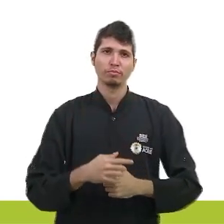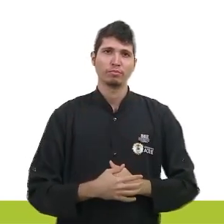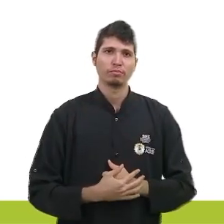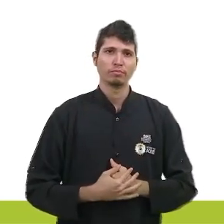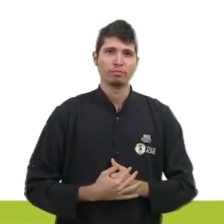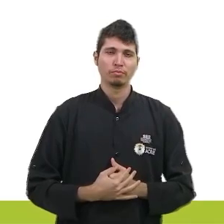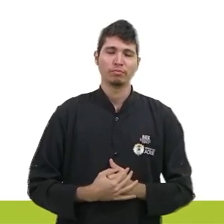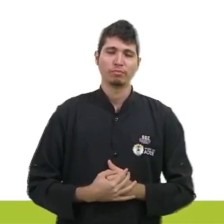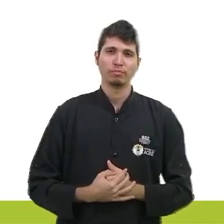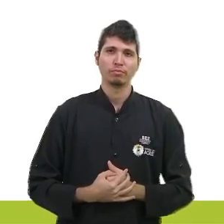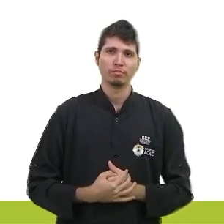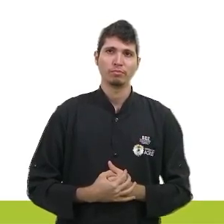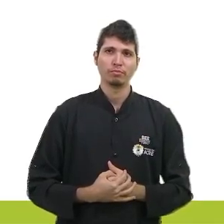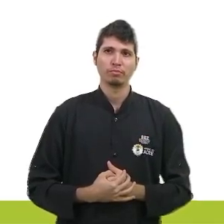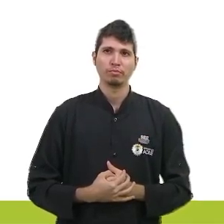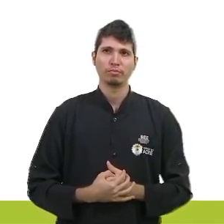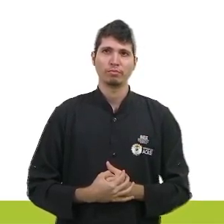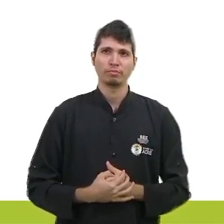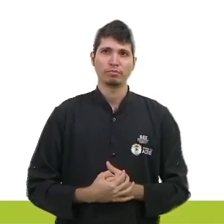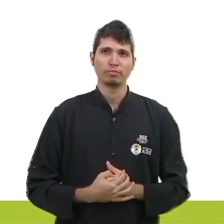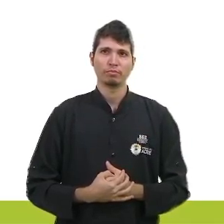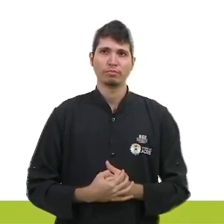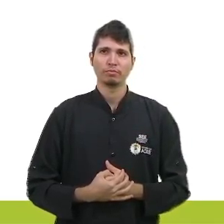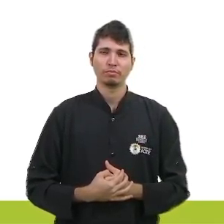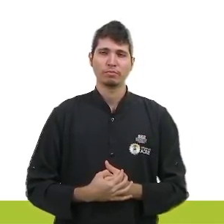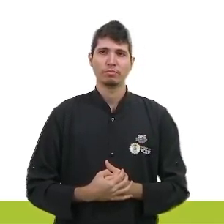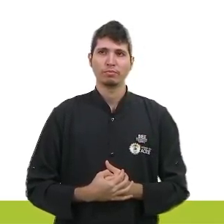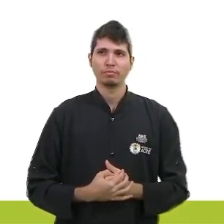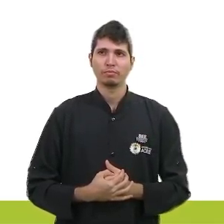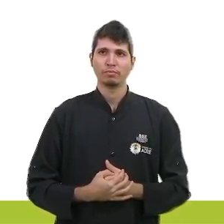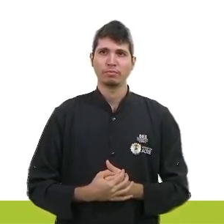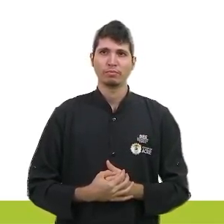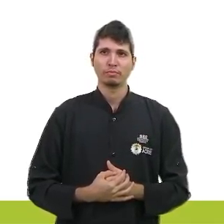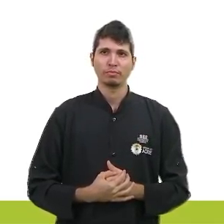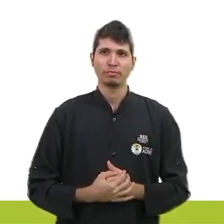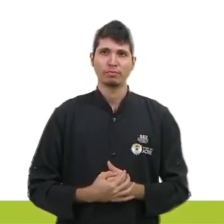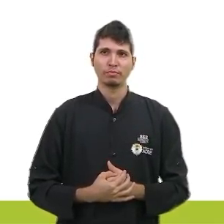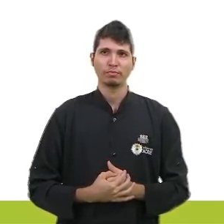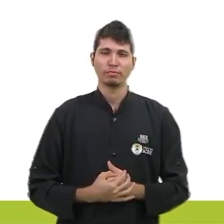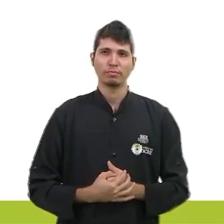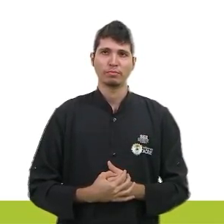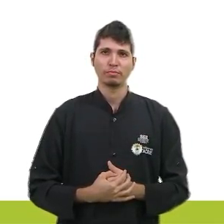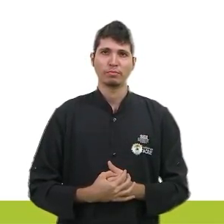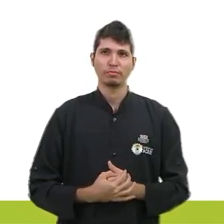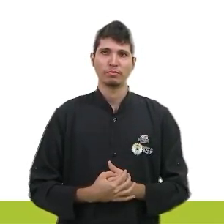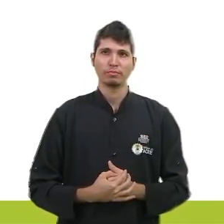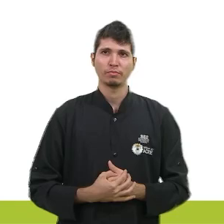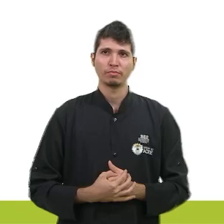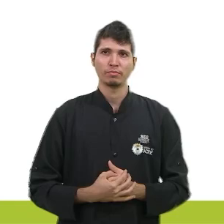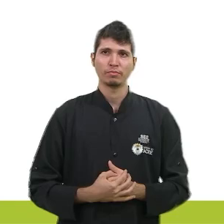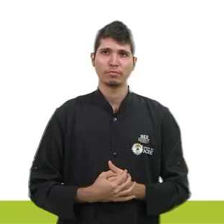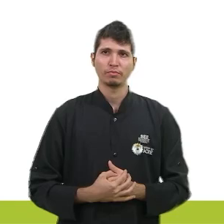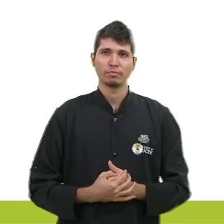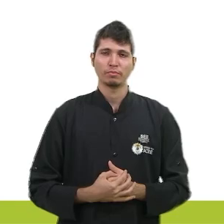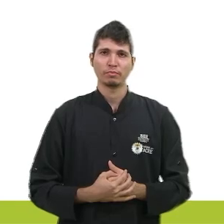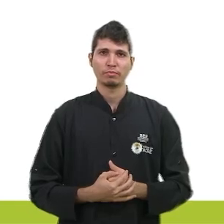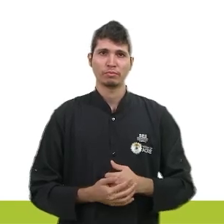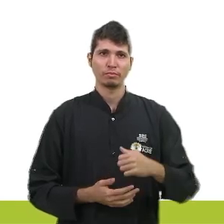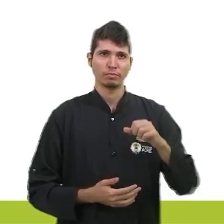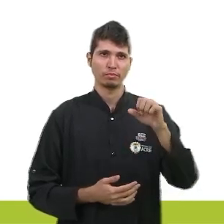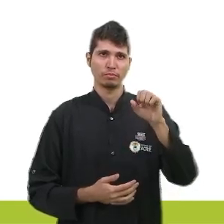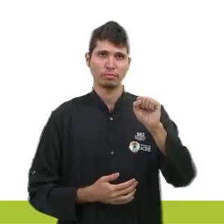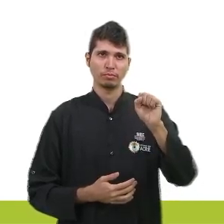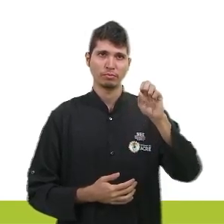melhor. Deixa eu colocar aqui embaixo para ter mais espaço. Então, seno